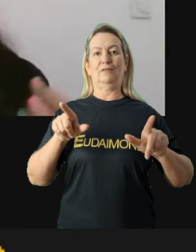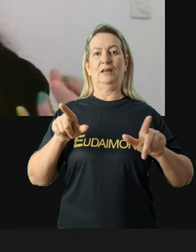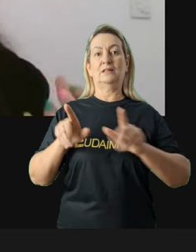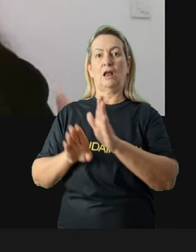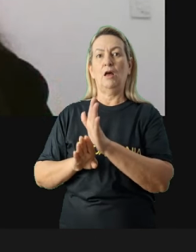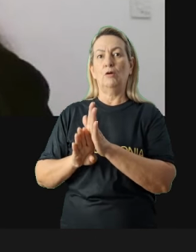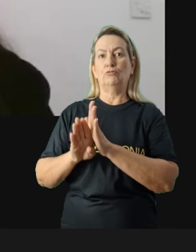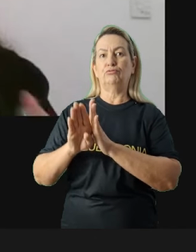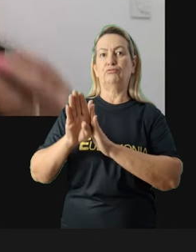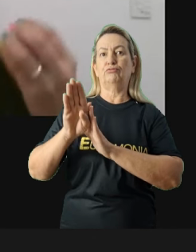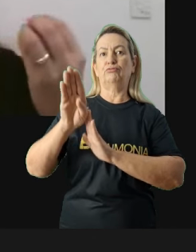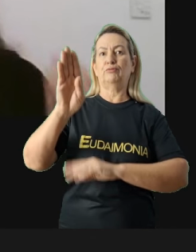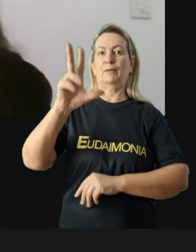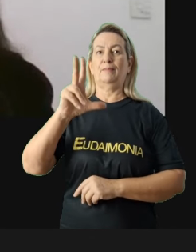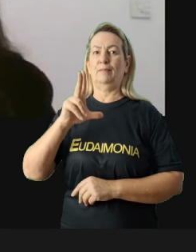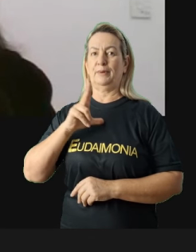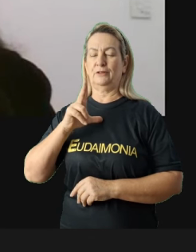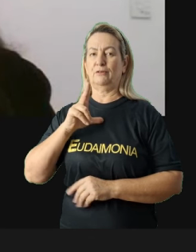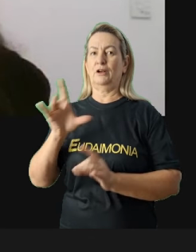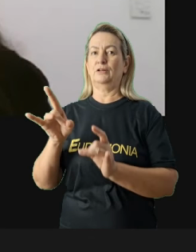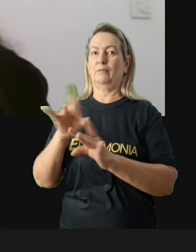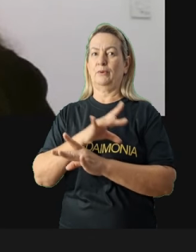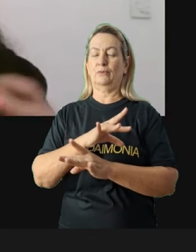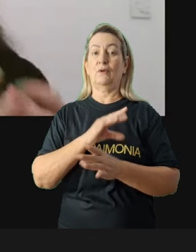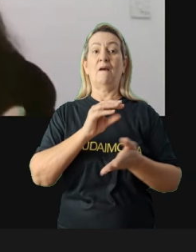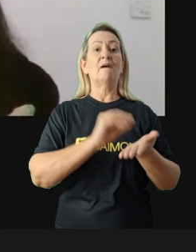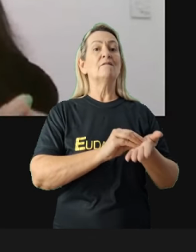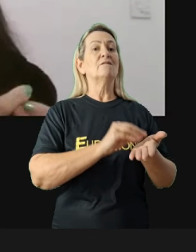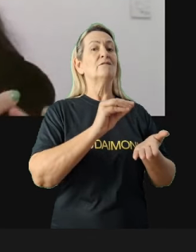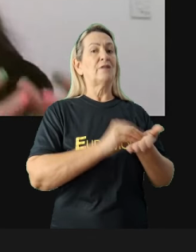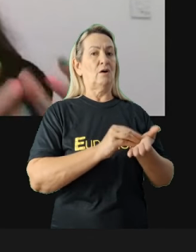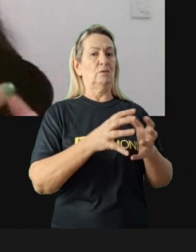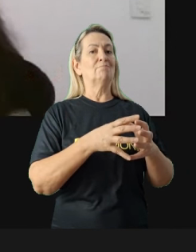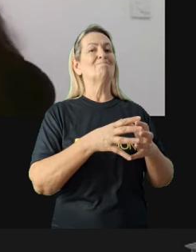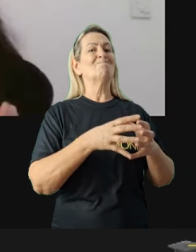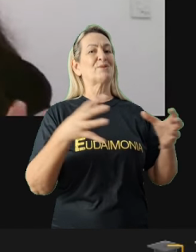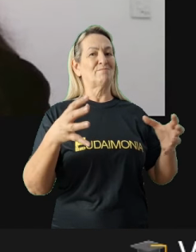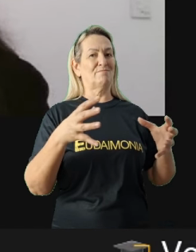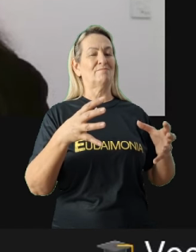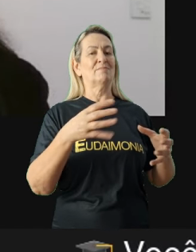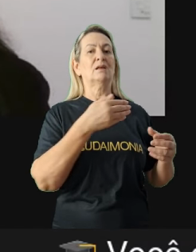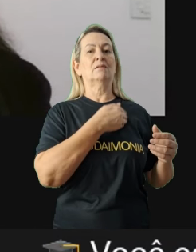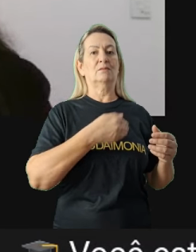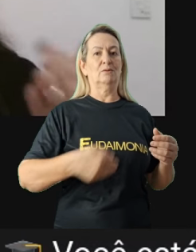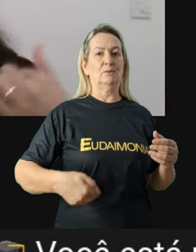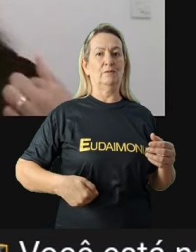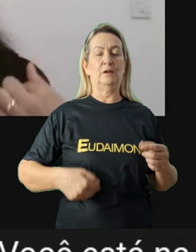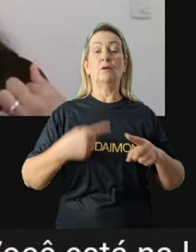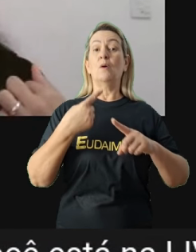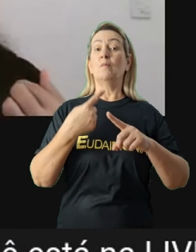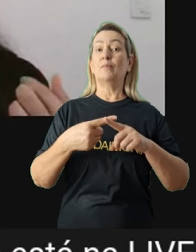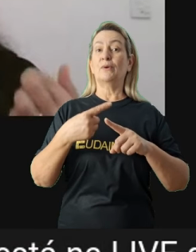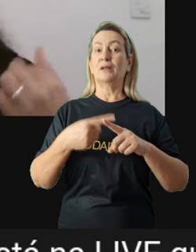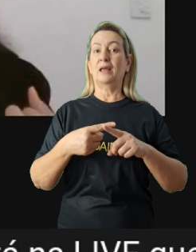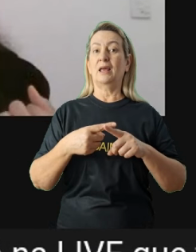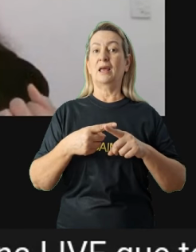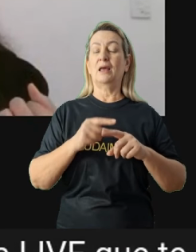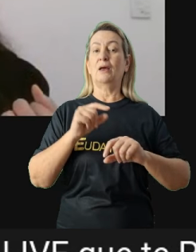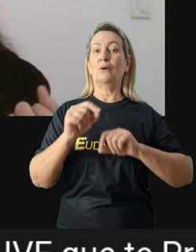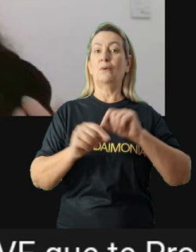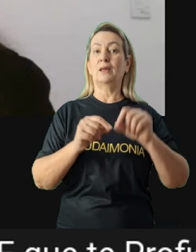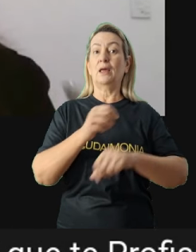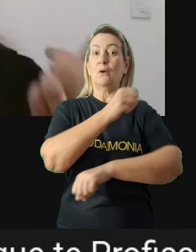um abismo, sim, porém a gente vê, né, um gap muito maior, infelizmente, nas instituições públicas. E por que eu digo isso? Porque, como